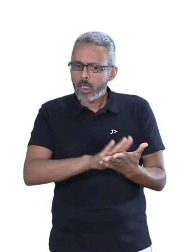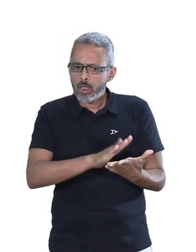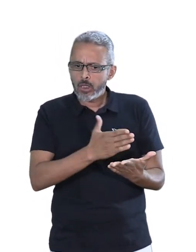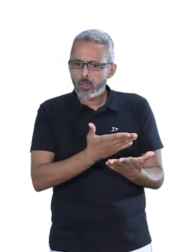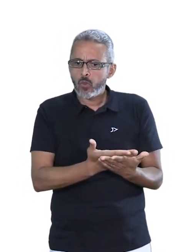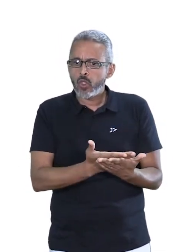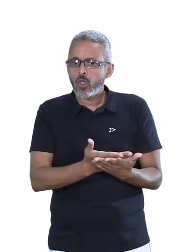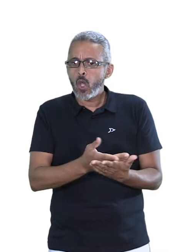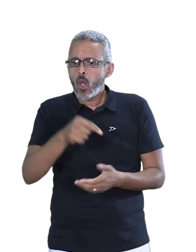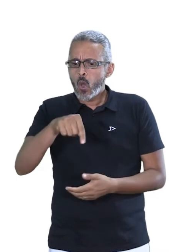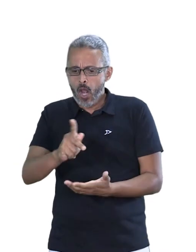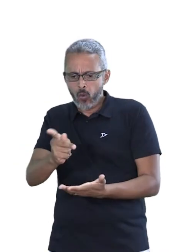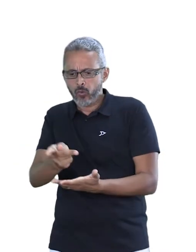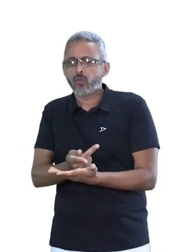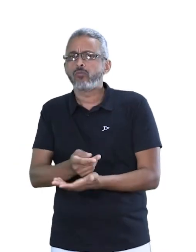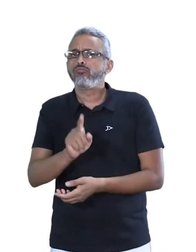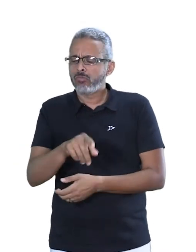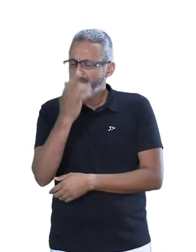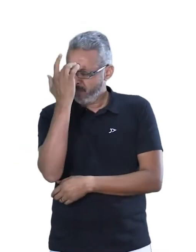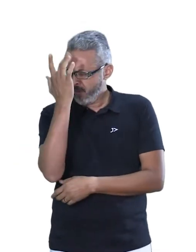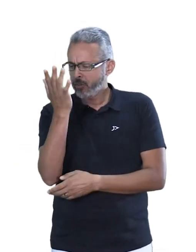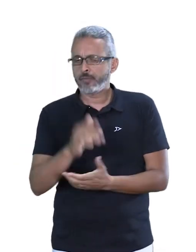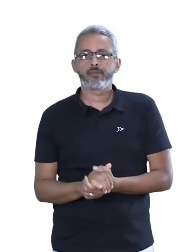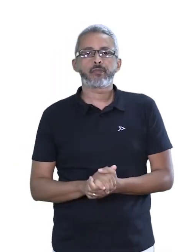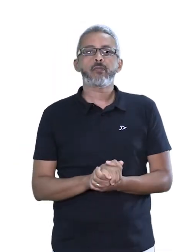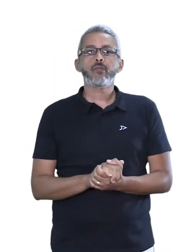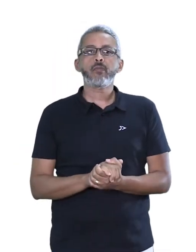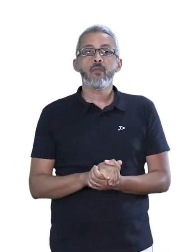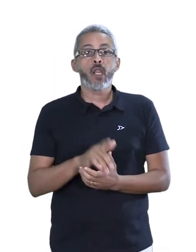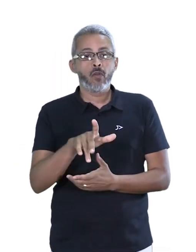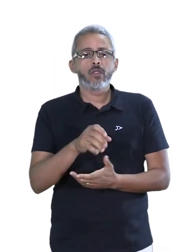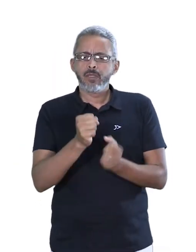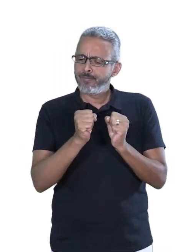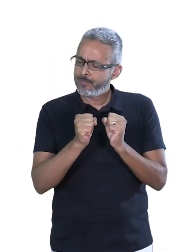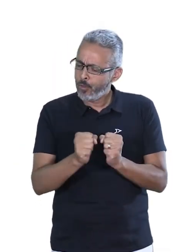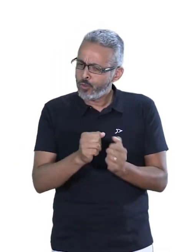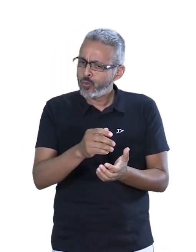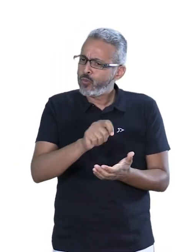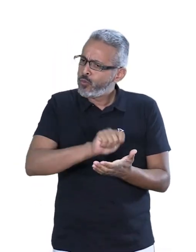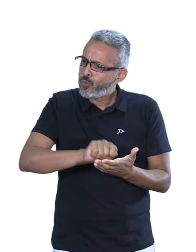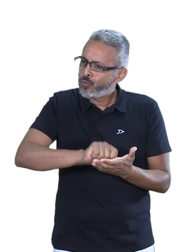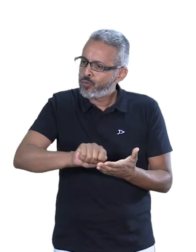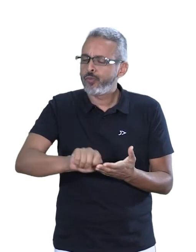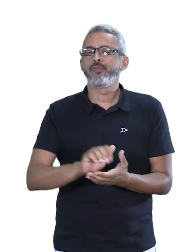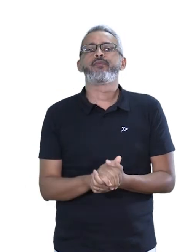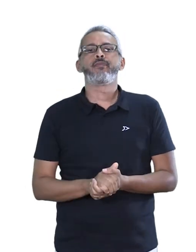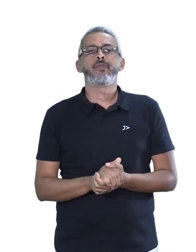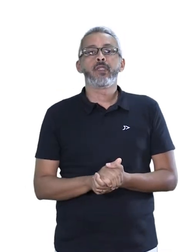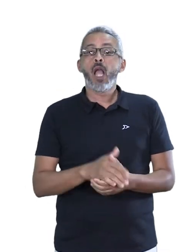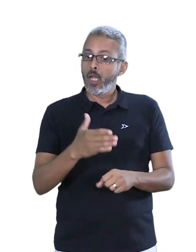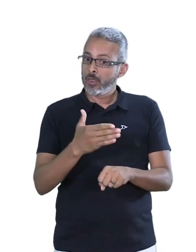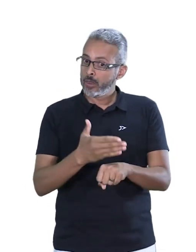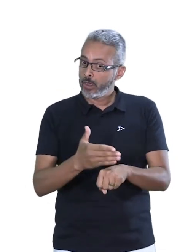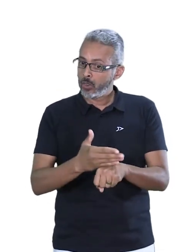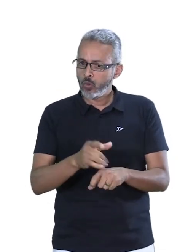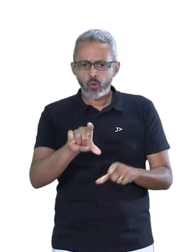aconteceu. Ficou fácil, não? Tão fácil que você pode produzir um. Isso mesmo, treine. Escolha